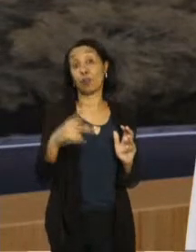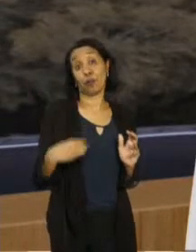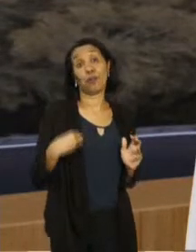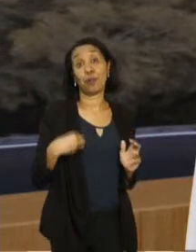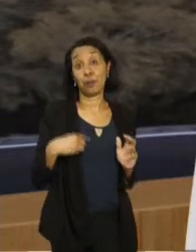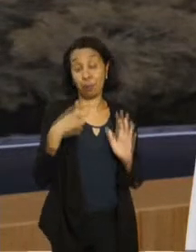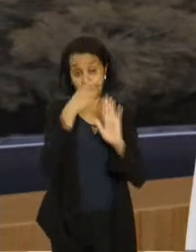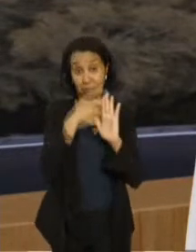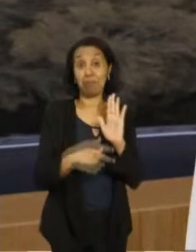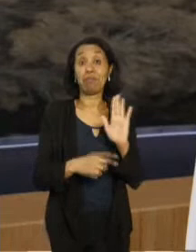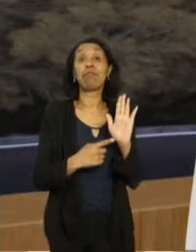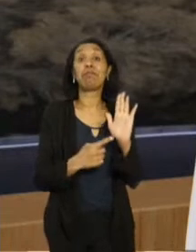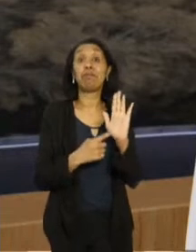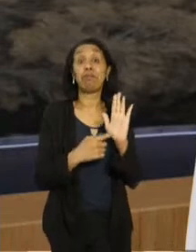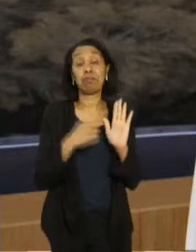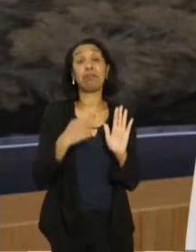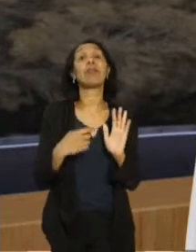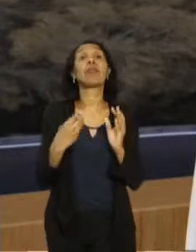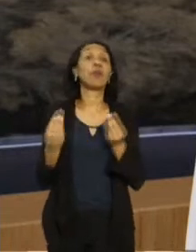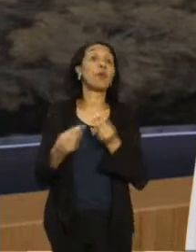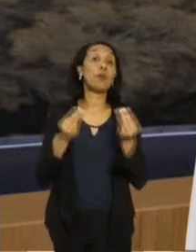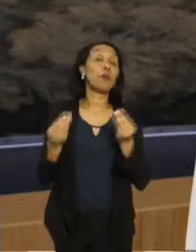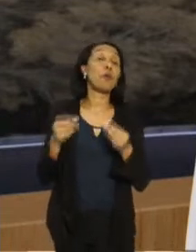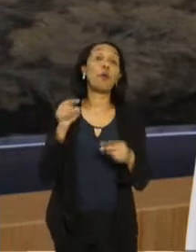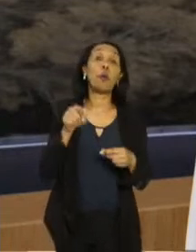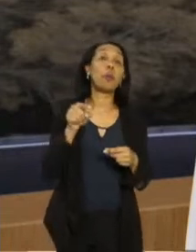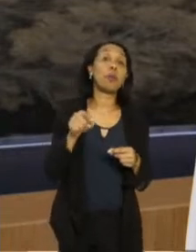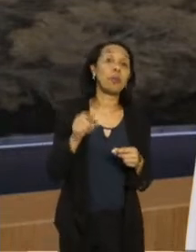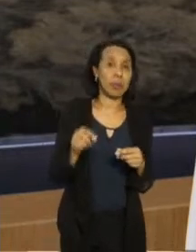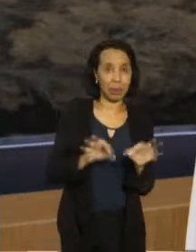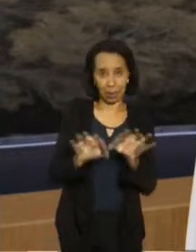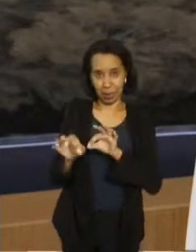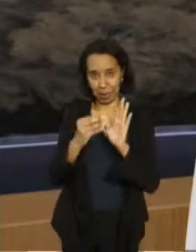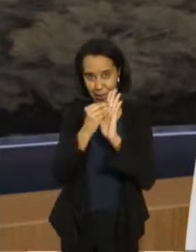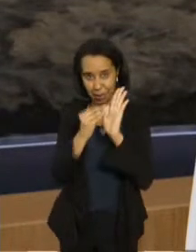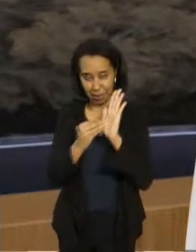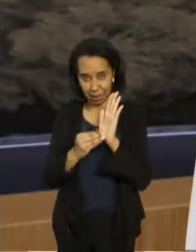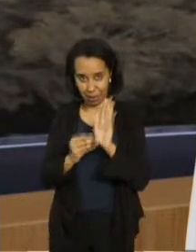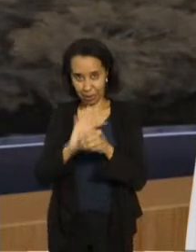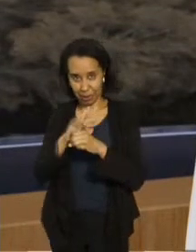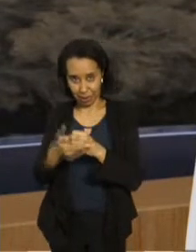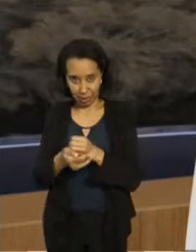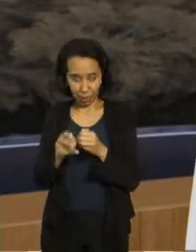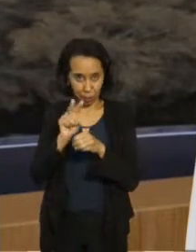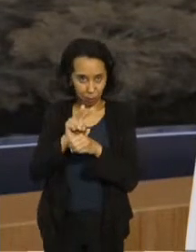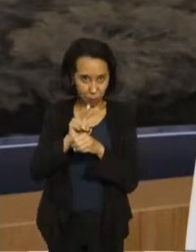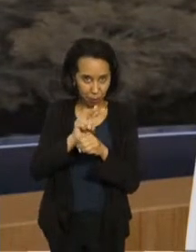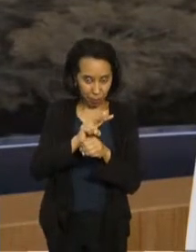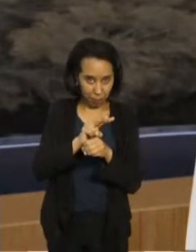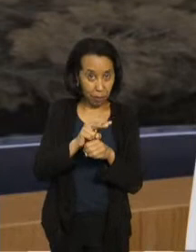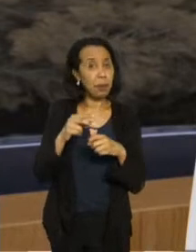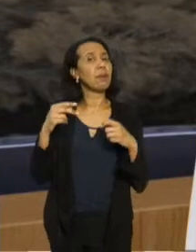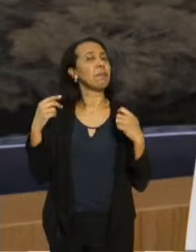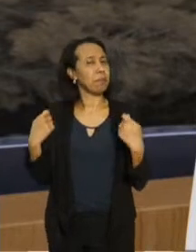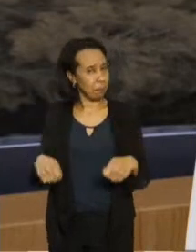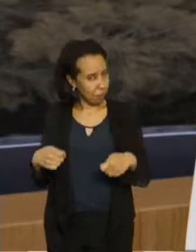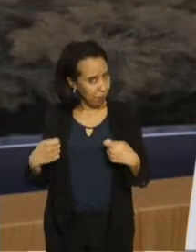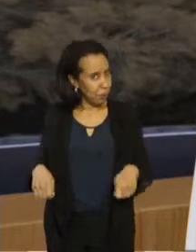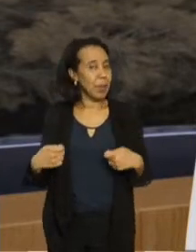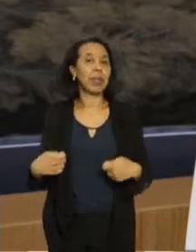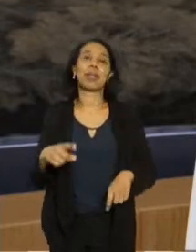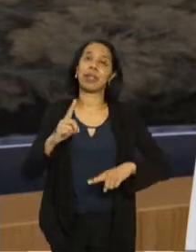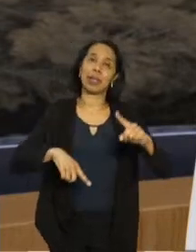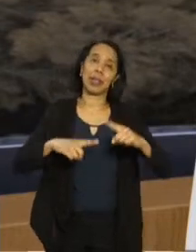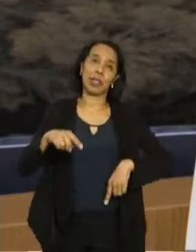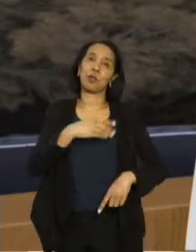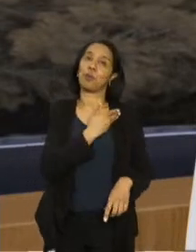pode impor também, dentro do seu universo, uma agenda de sustentabilidade? E sim, precisa de políticas públicas, sim, mas depende